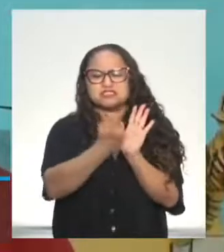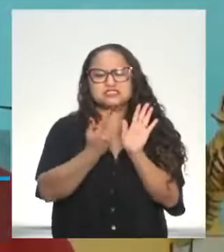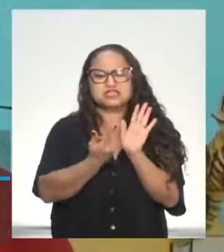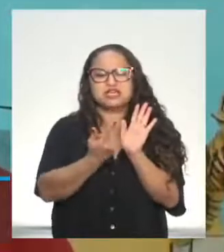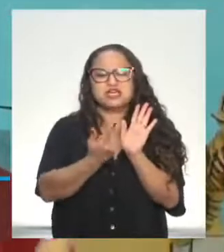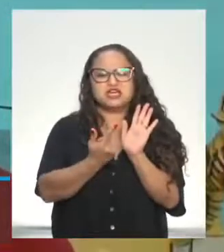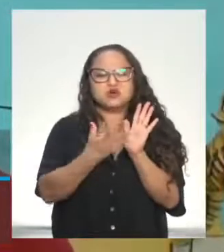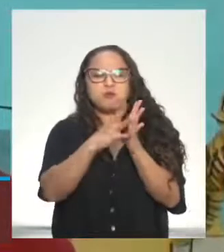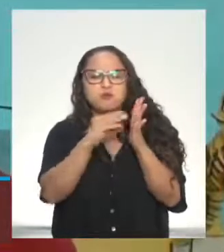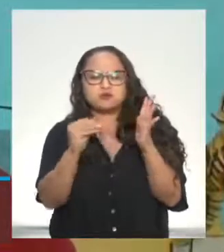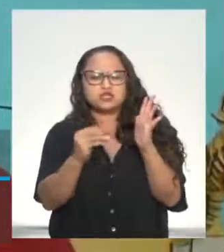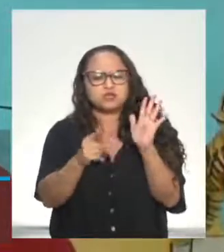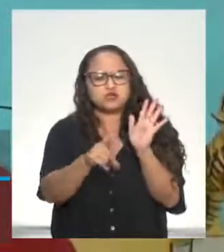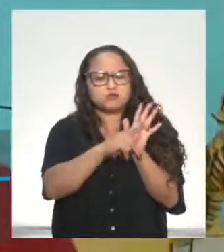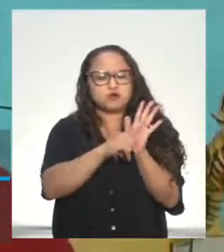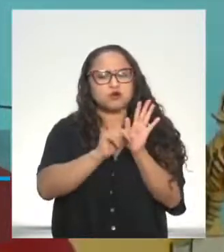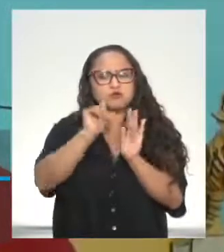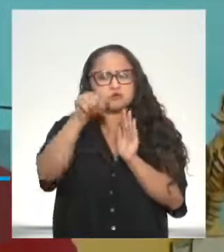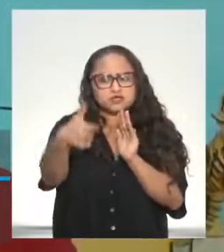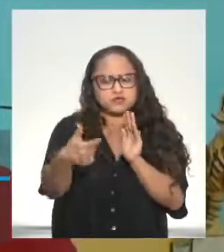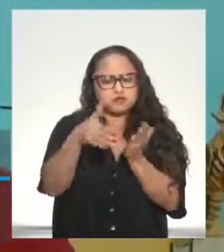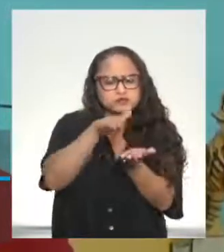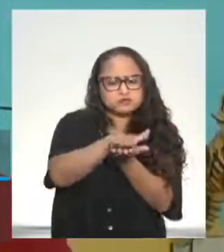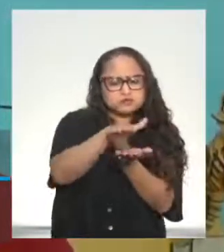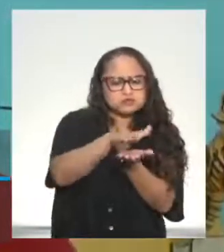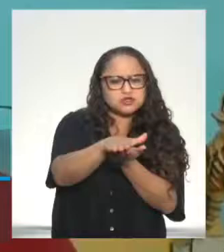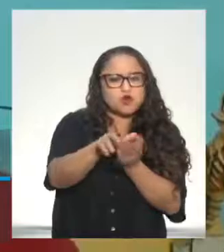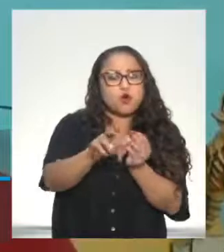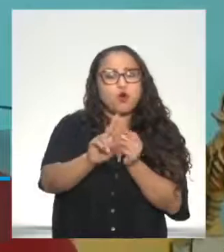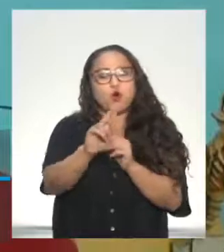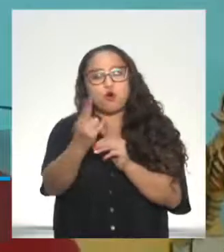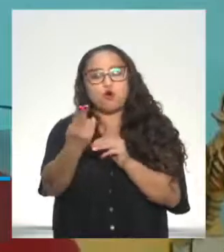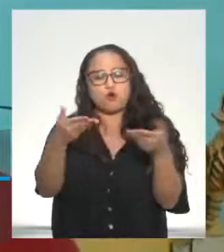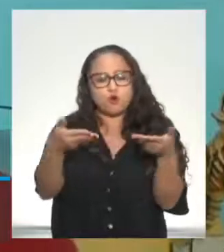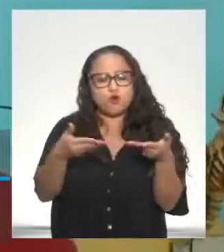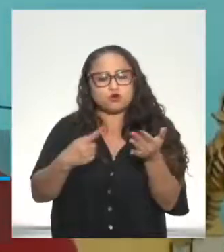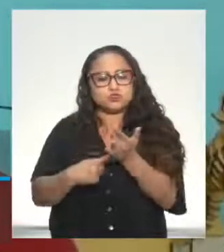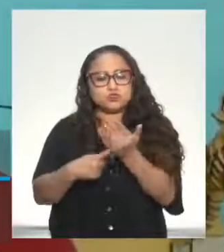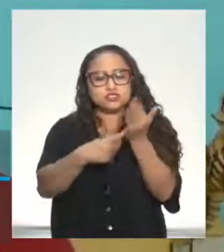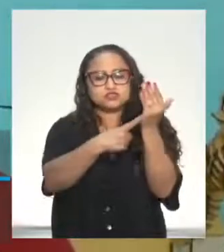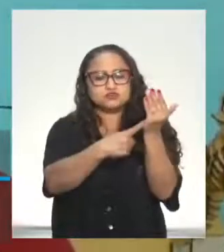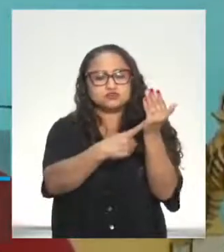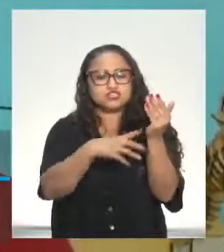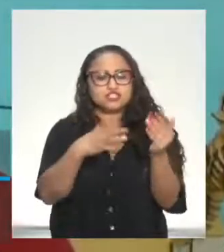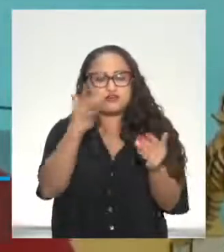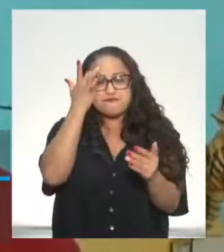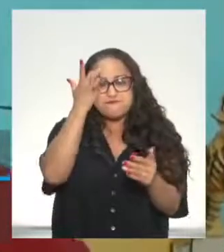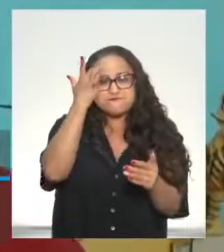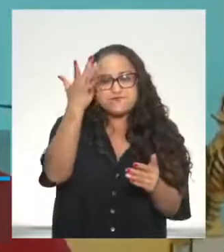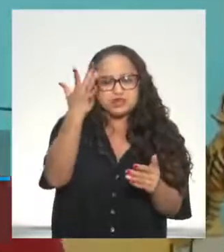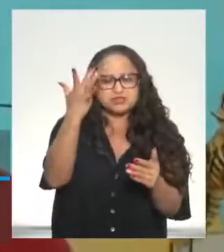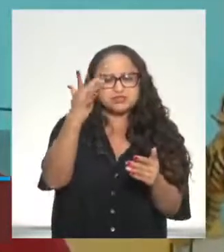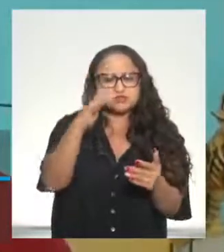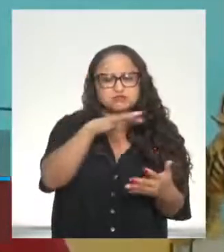próprios modelos, para depois mandar para a impressora? Ou hoje essa é uma tecnologia que está mais acessível aí para todo